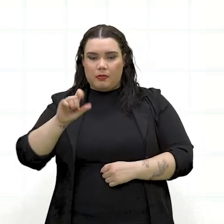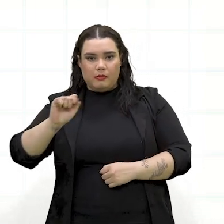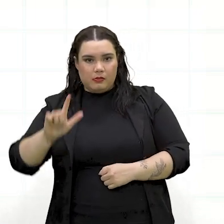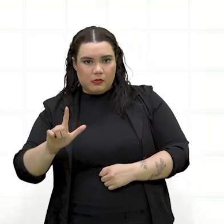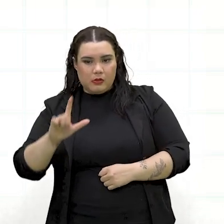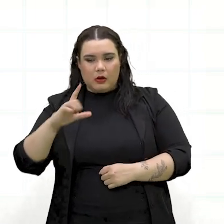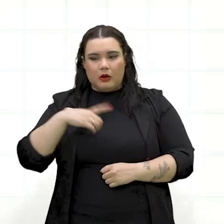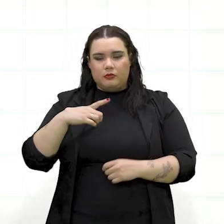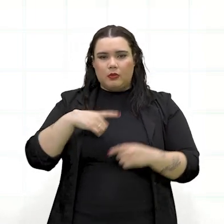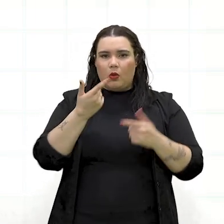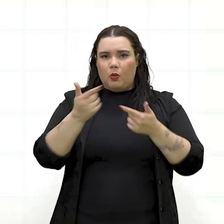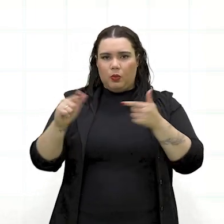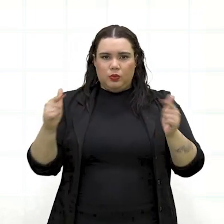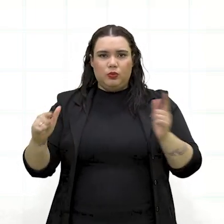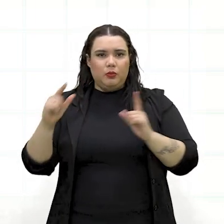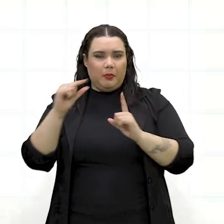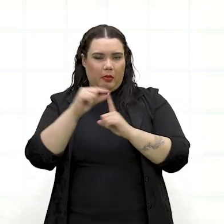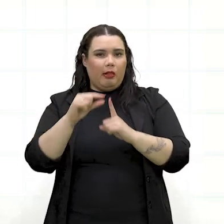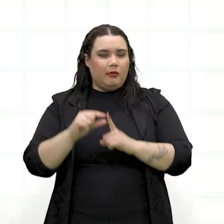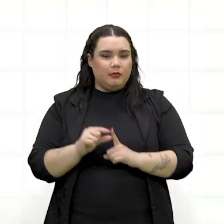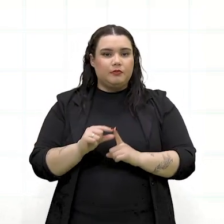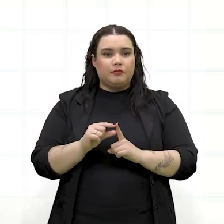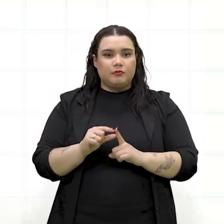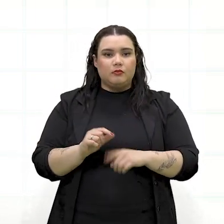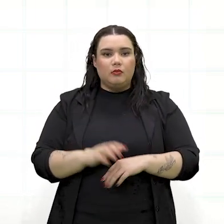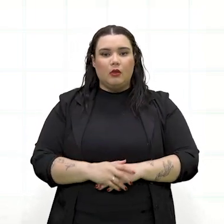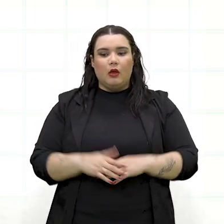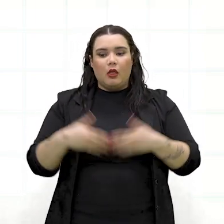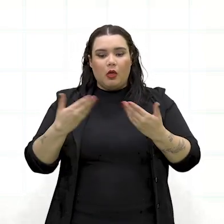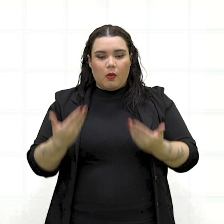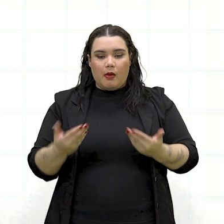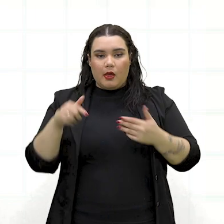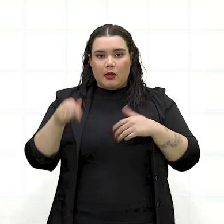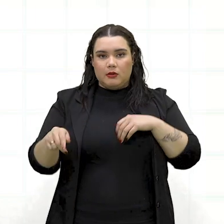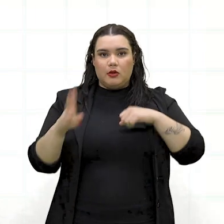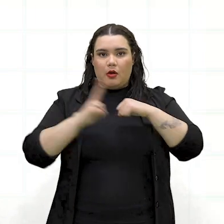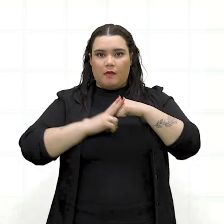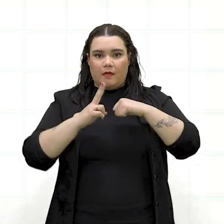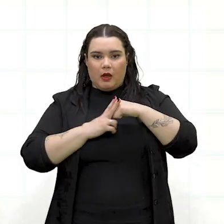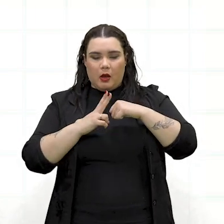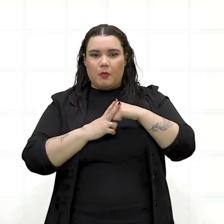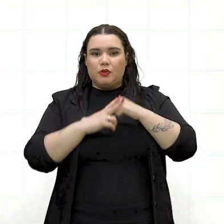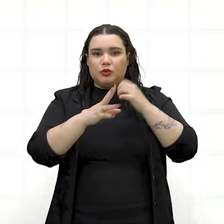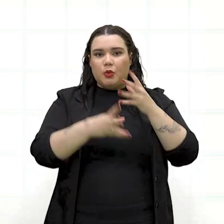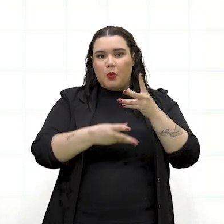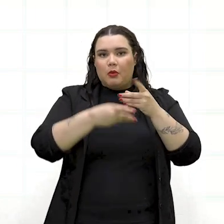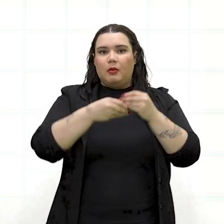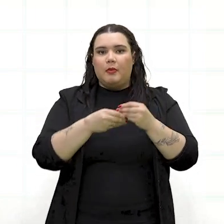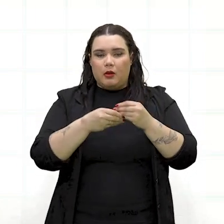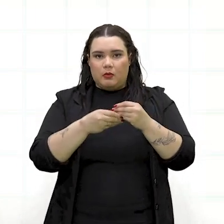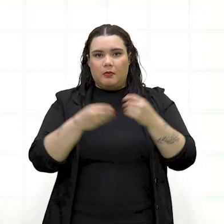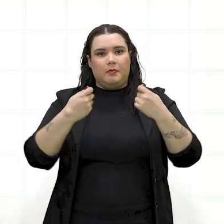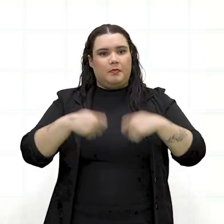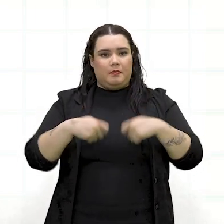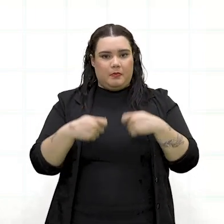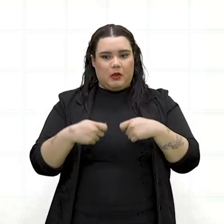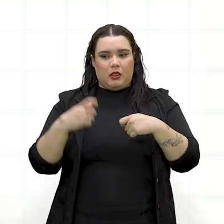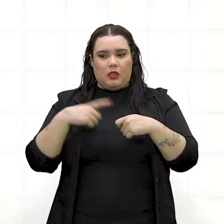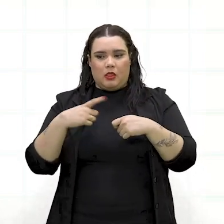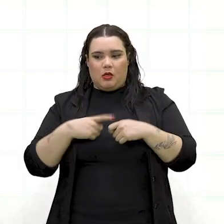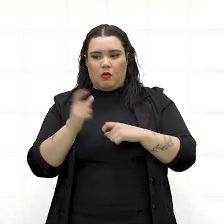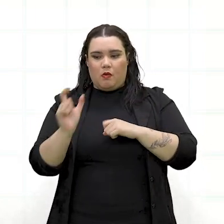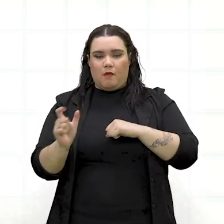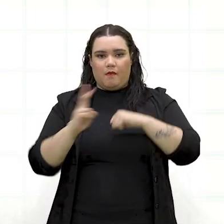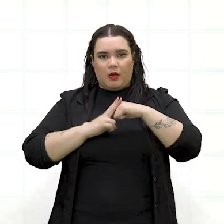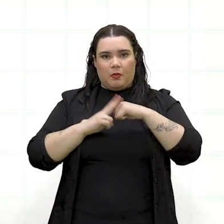can, tem outros. E eles são verbos auxiliares que precisam de um verbo principal.